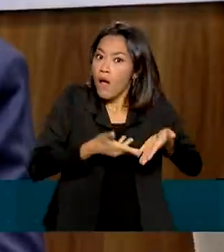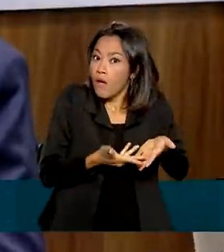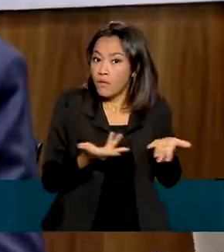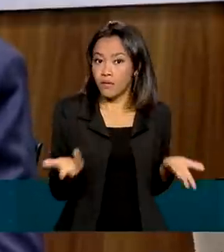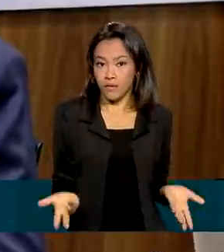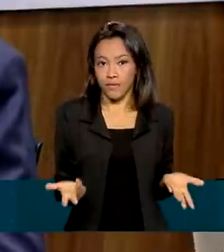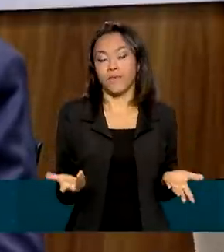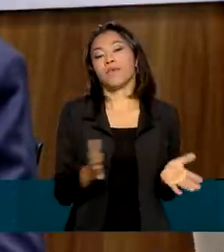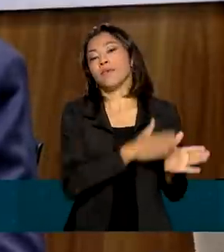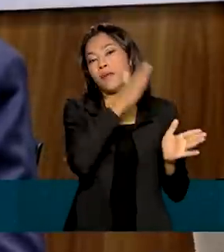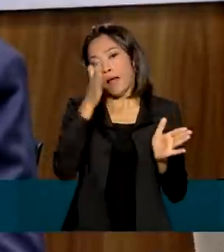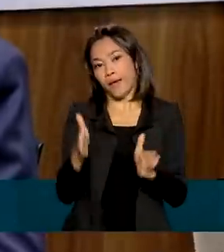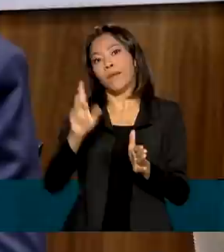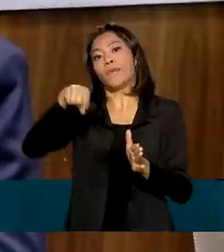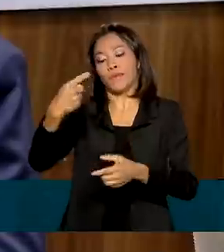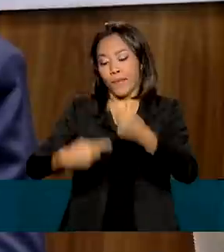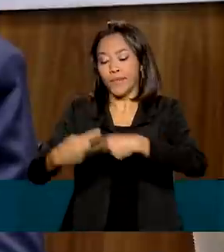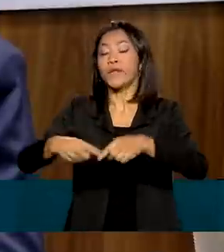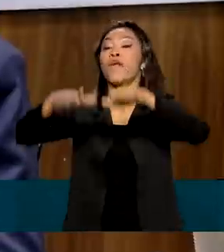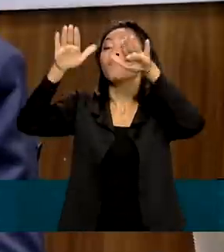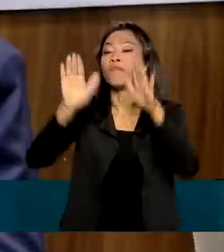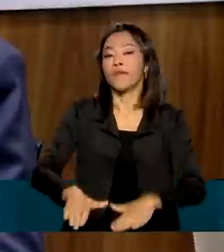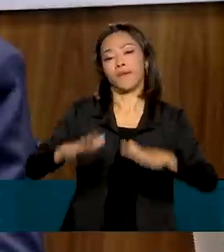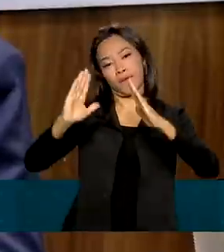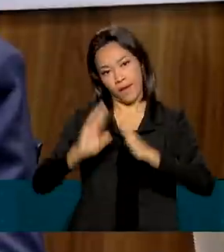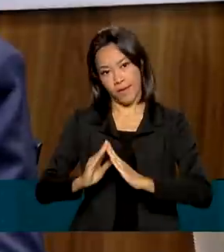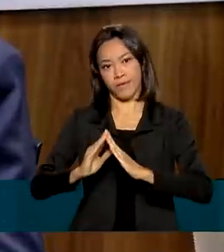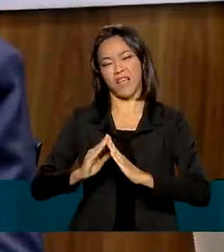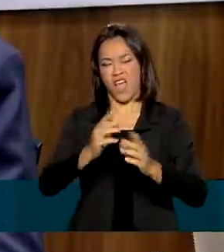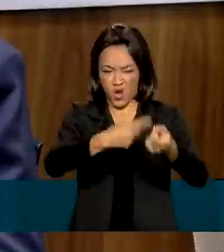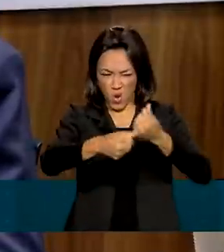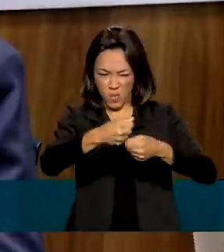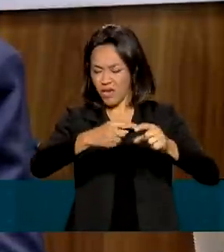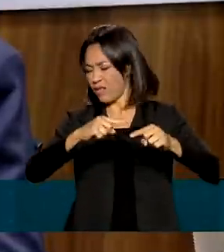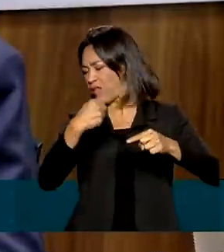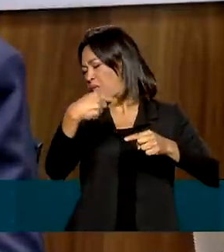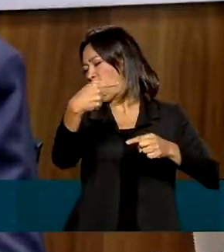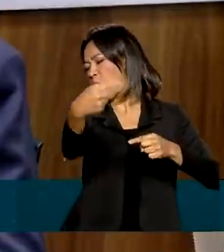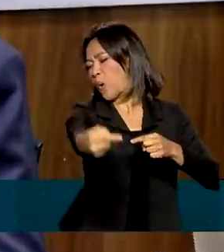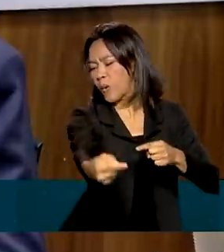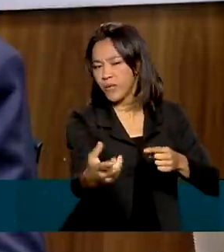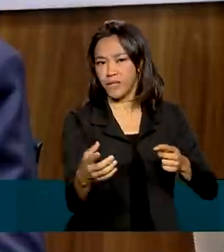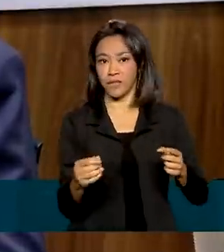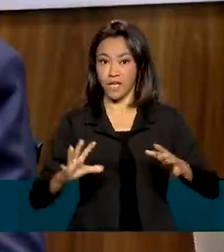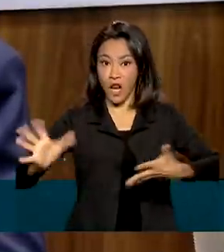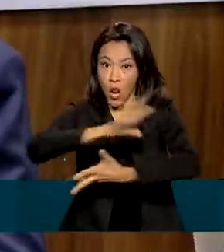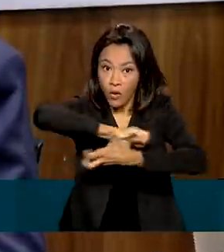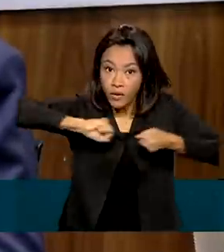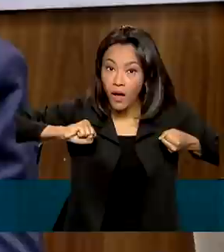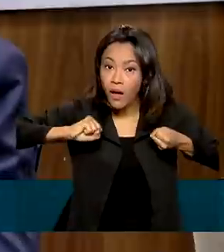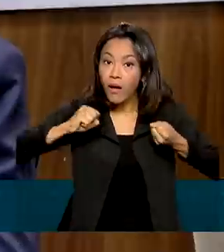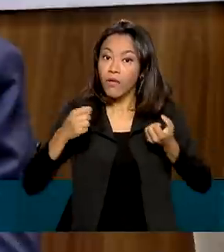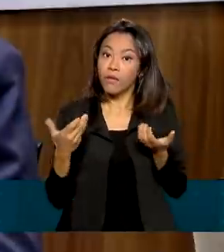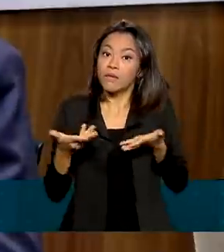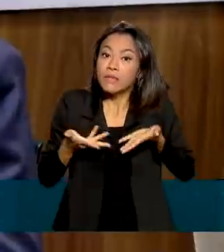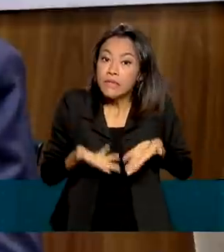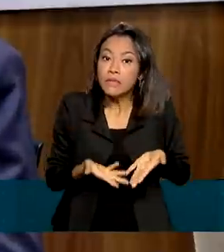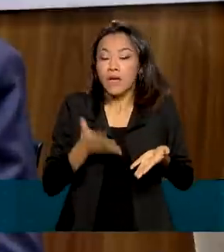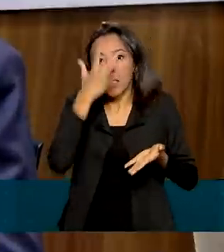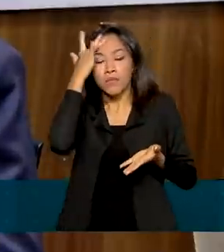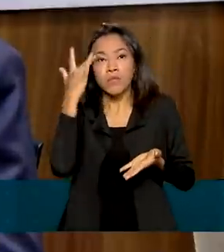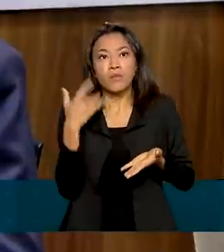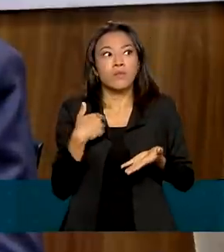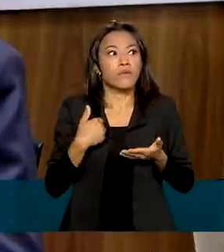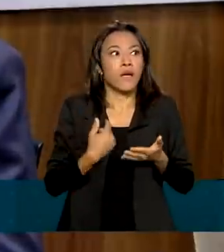veio também essa polícia do fica em casa economia de ver depois me diz aqui Lock Down medidas restritivas que obrigavam